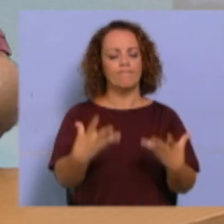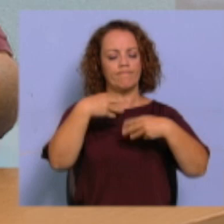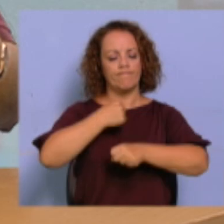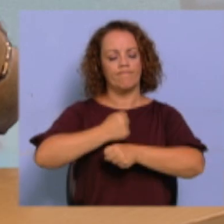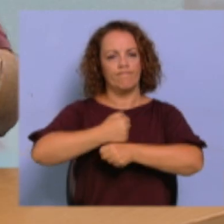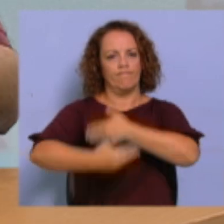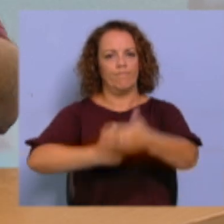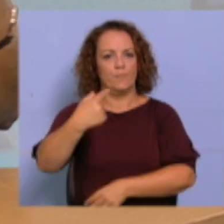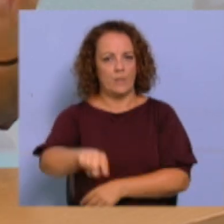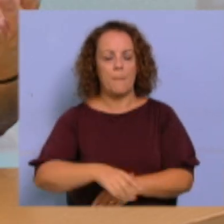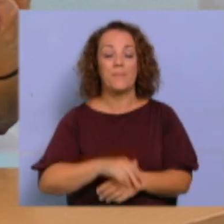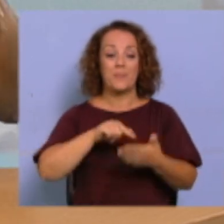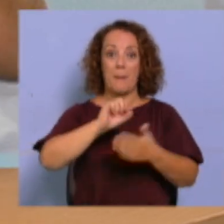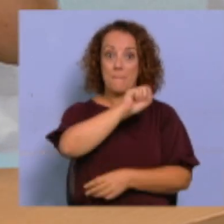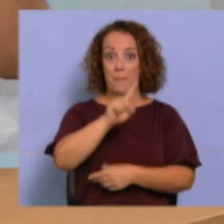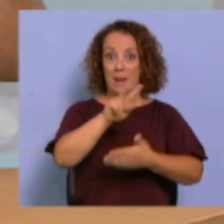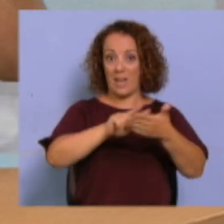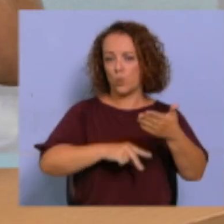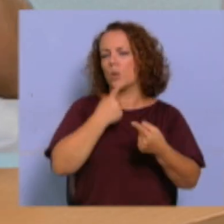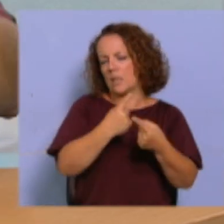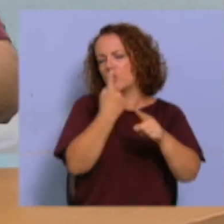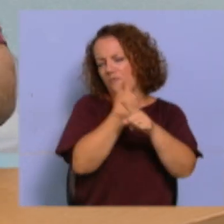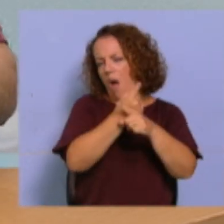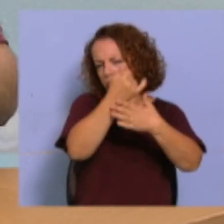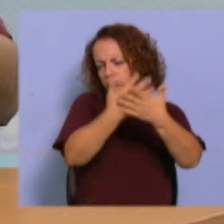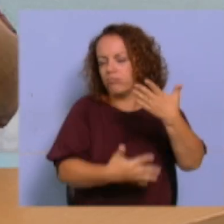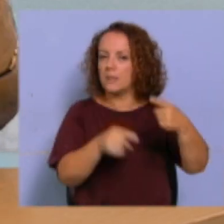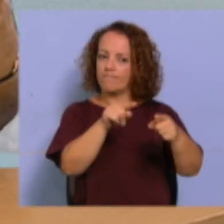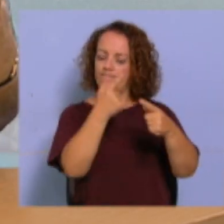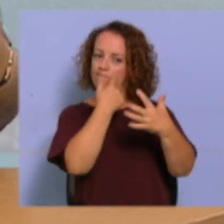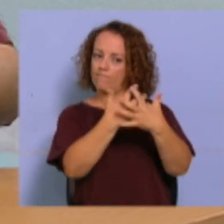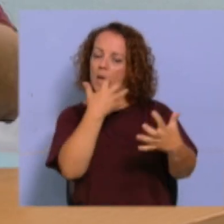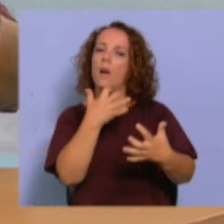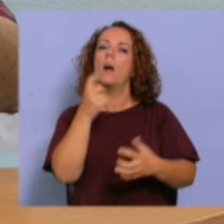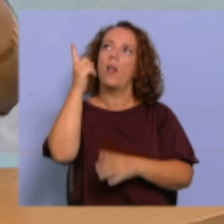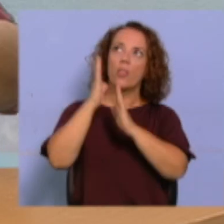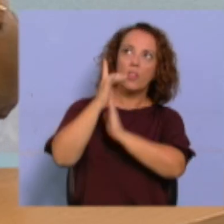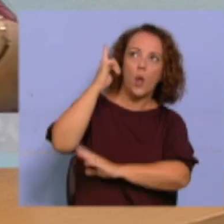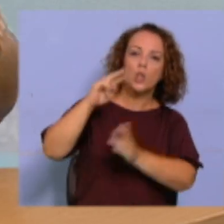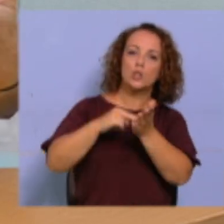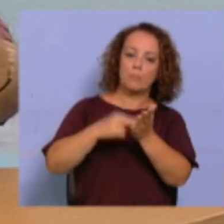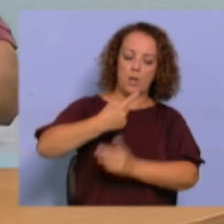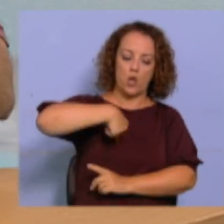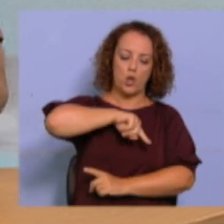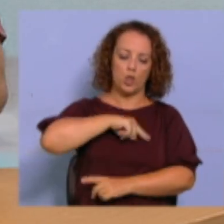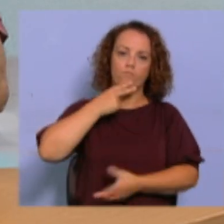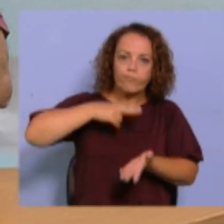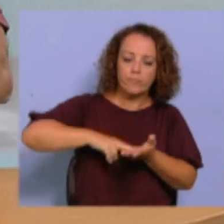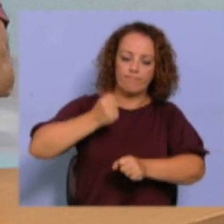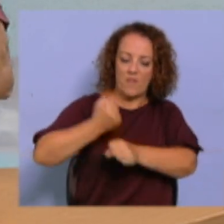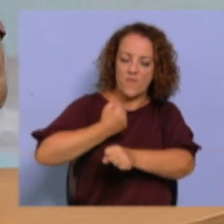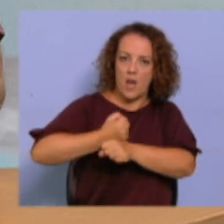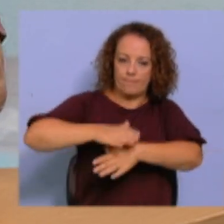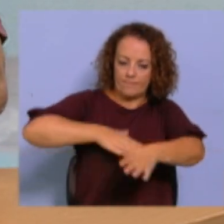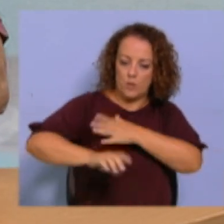exemplo, fala de que é necessária conversão, entre outras coisas, de que Deus espera a nossa conversão, portanto, ações de mudança.